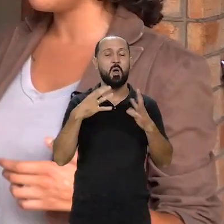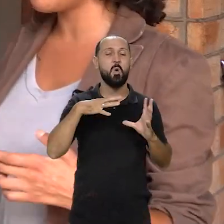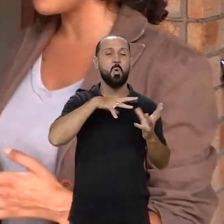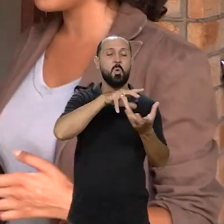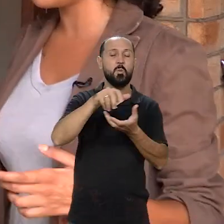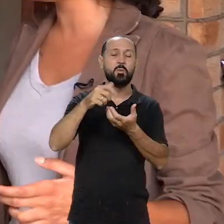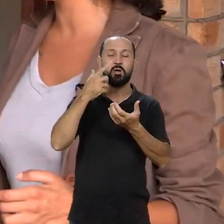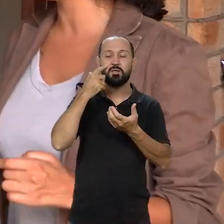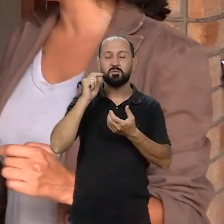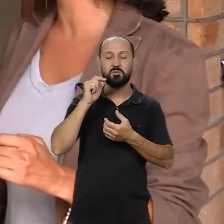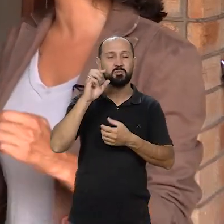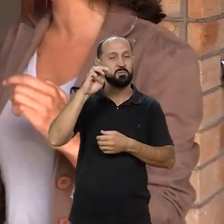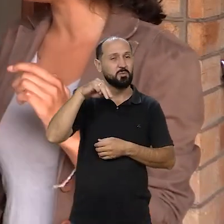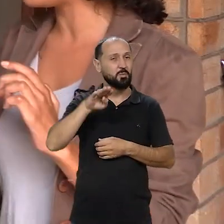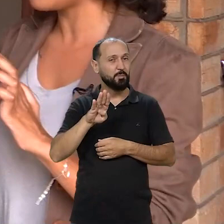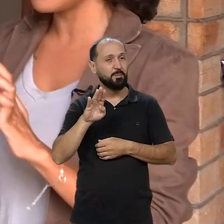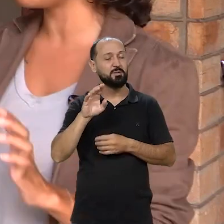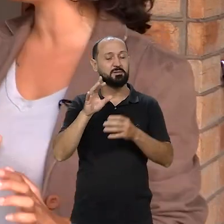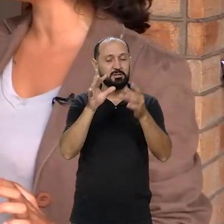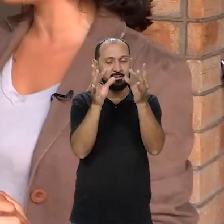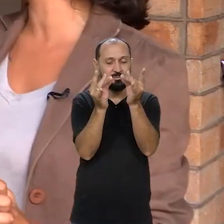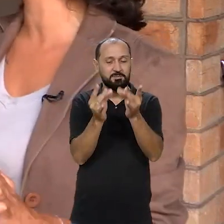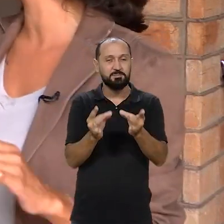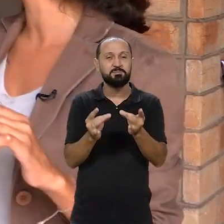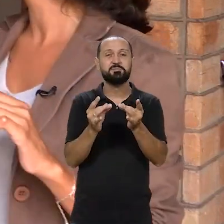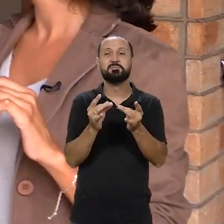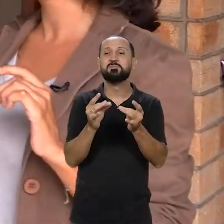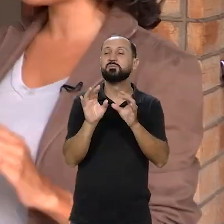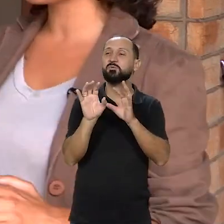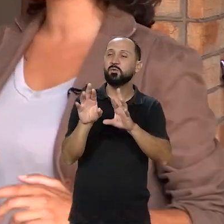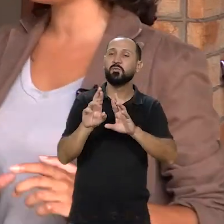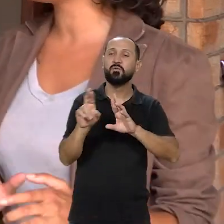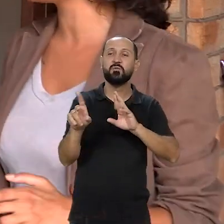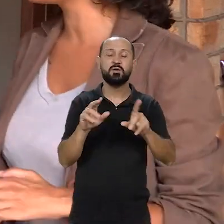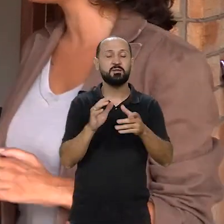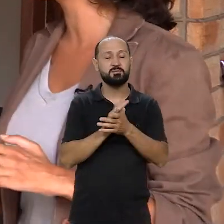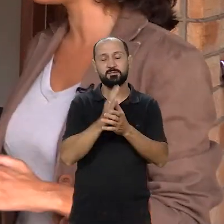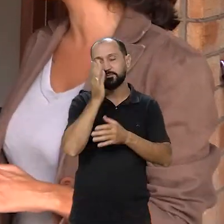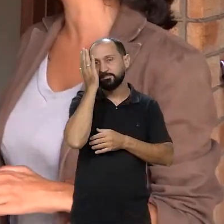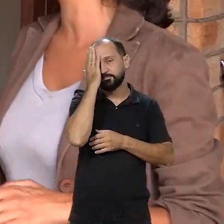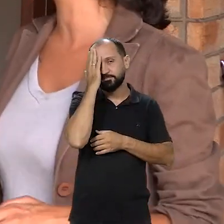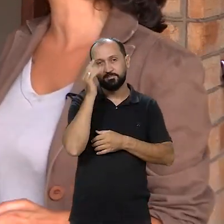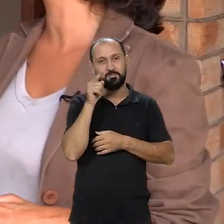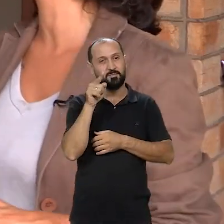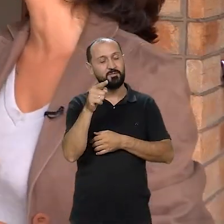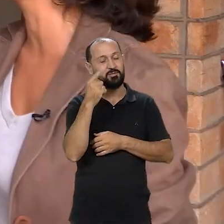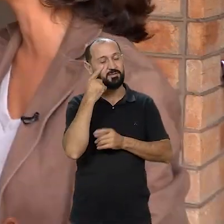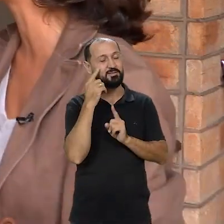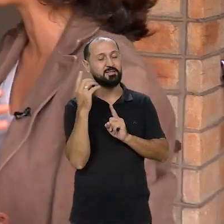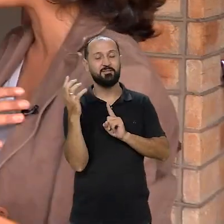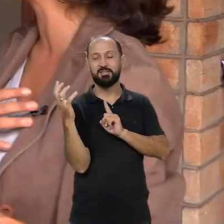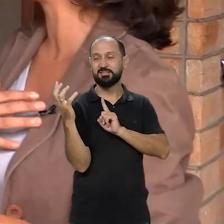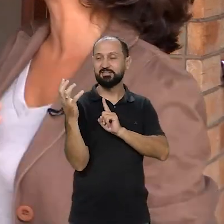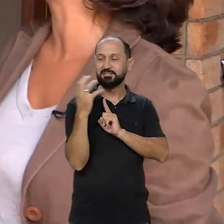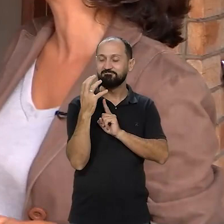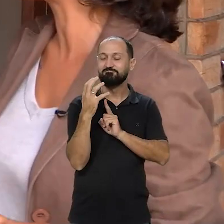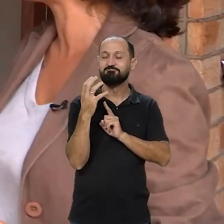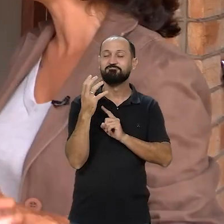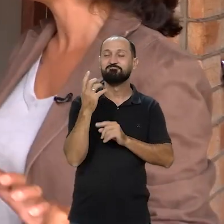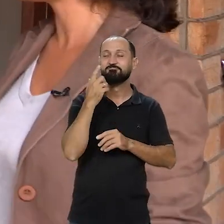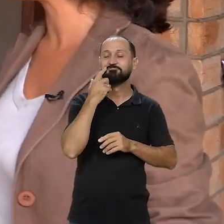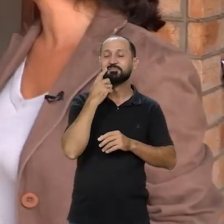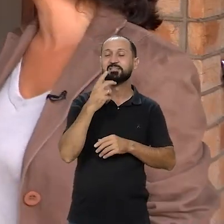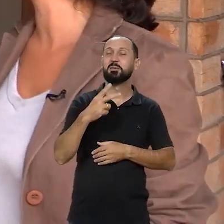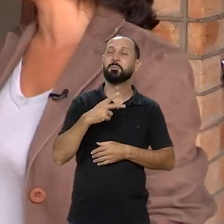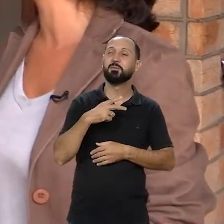o universo manuelístico das miudezas de formas diferentes. Eu tenho certeza que você vai ser tocado também no